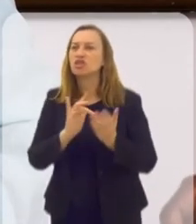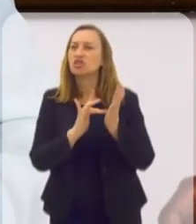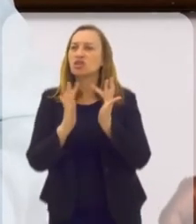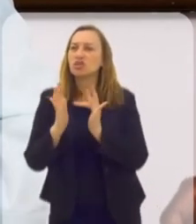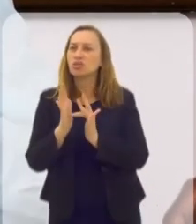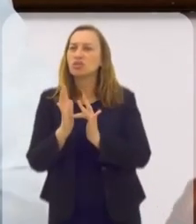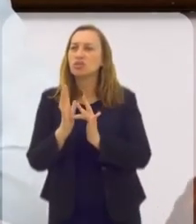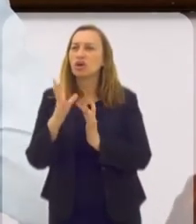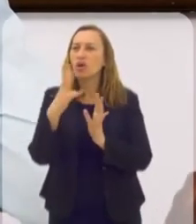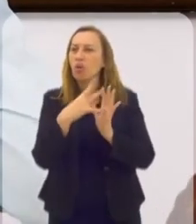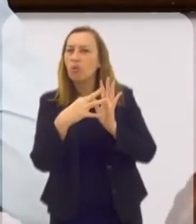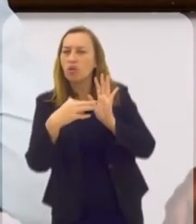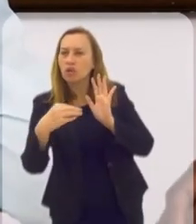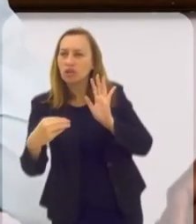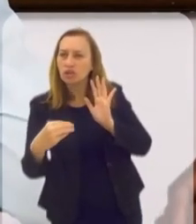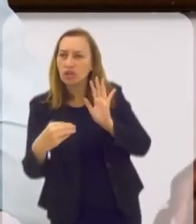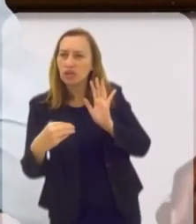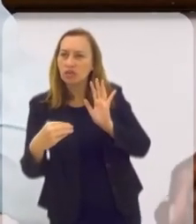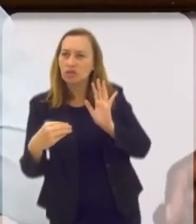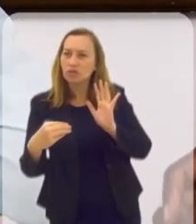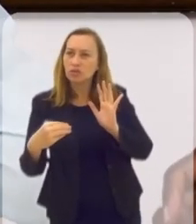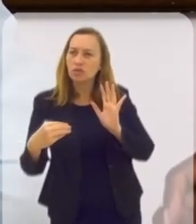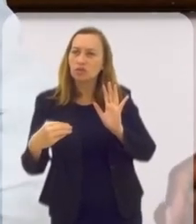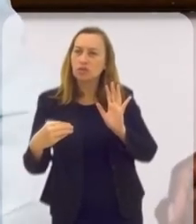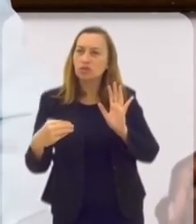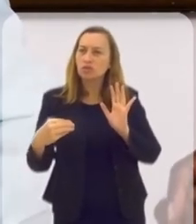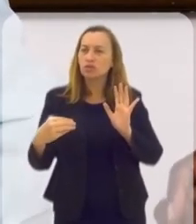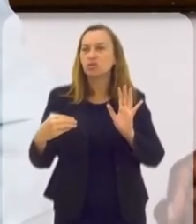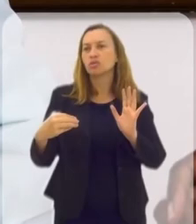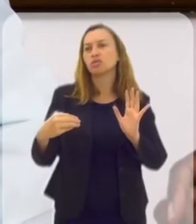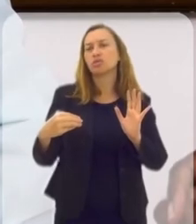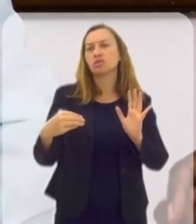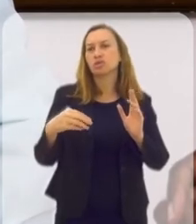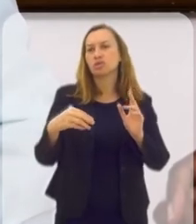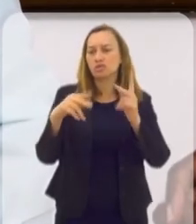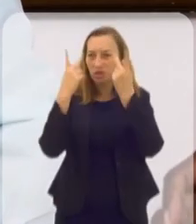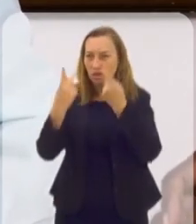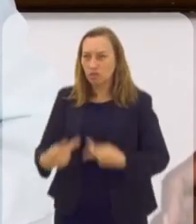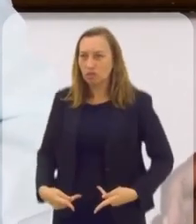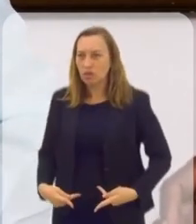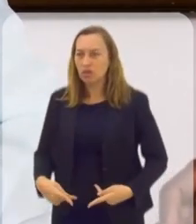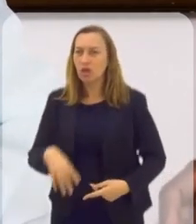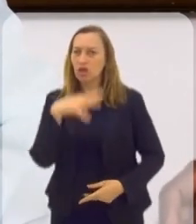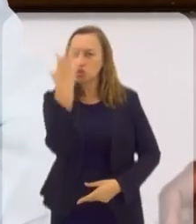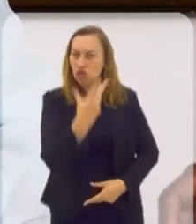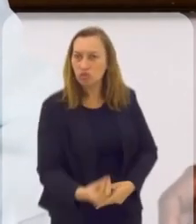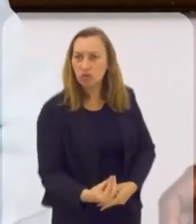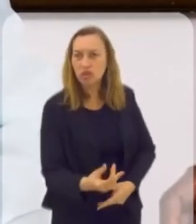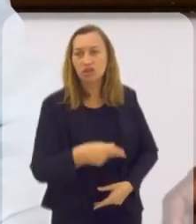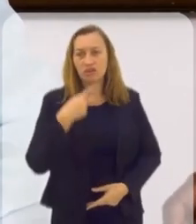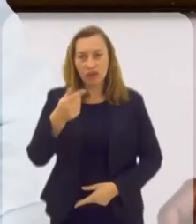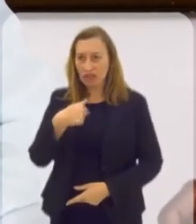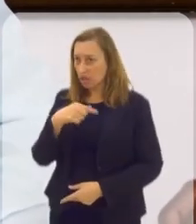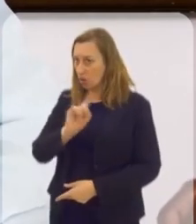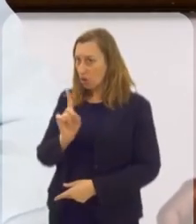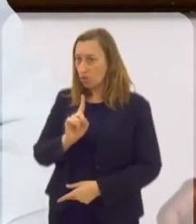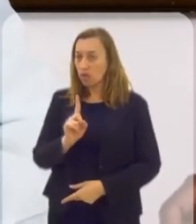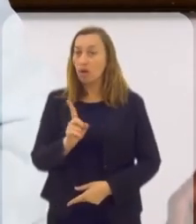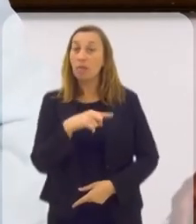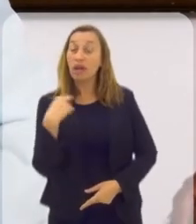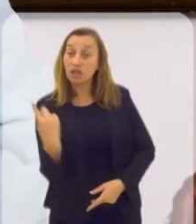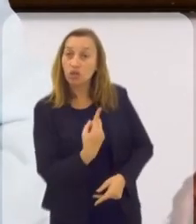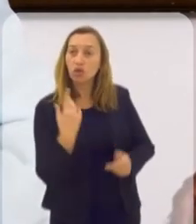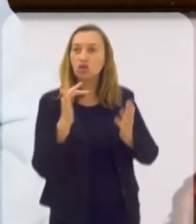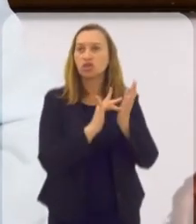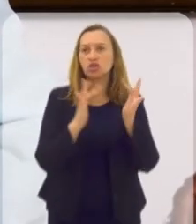consideramos Jesus o modelo e guia da humanidade. Não sou eu quem diz, é os Espíritos em O Livro dos Espíritos. Então,